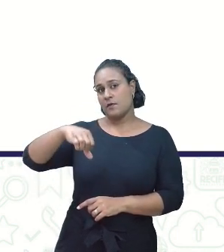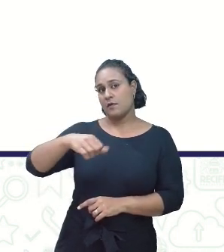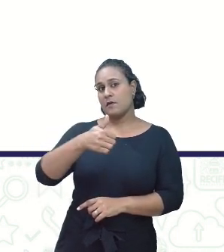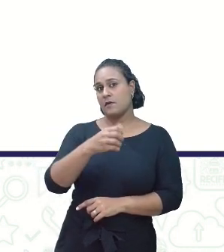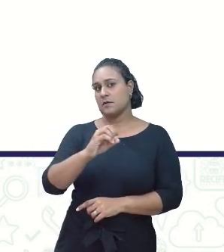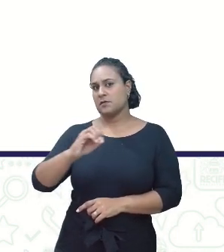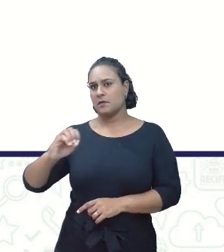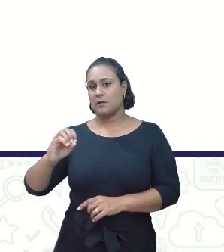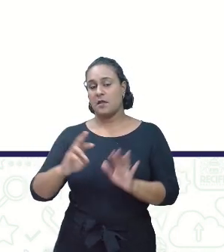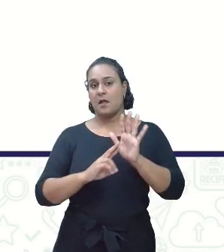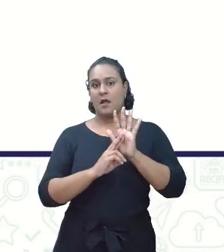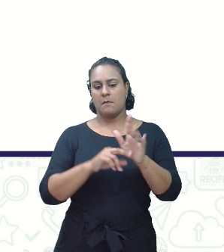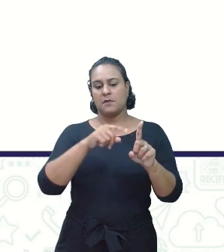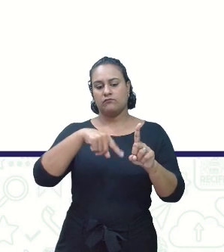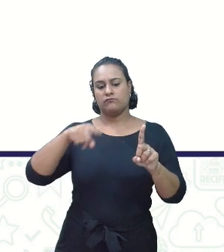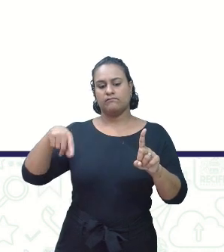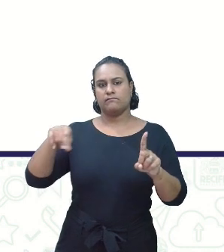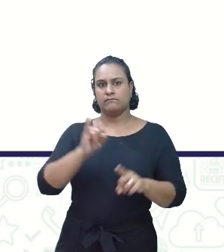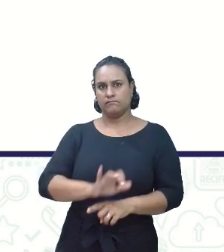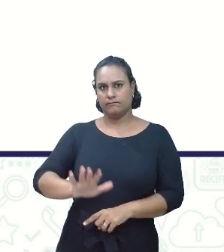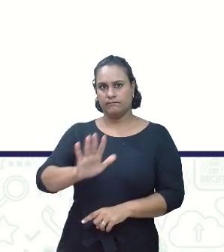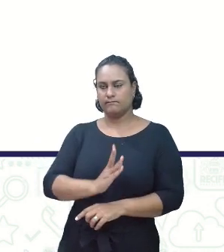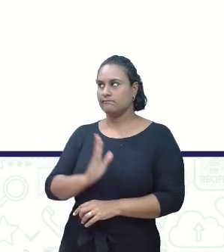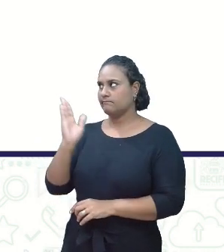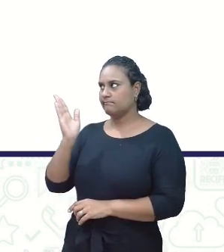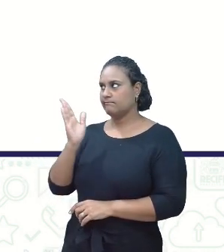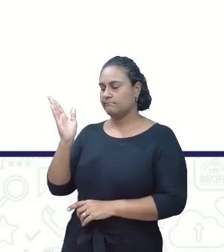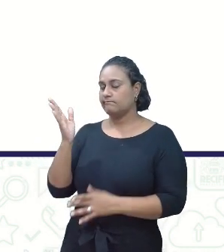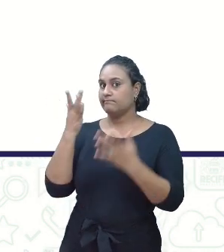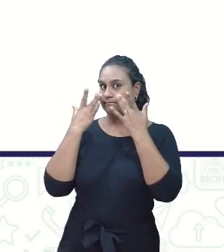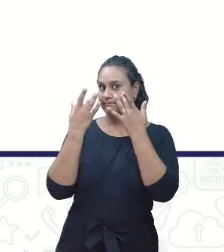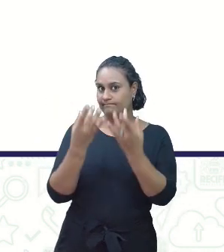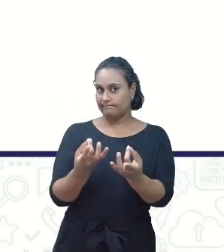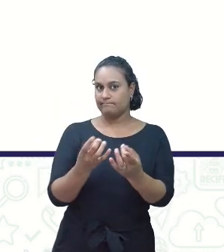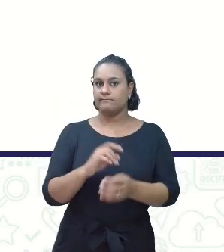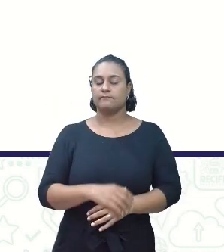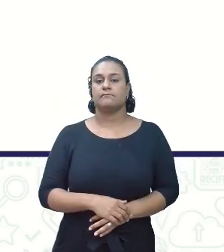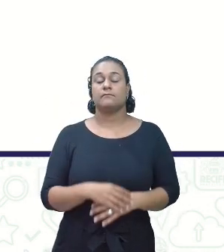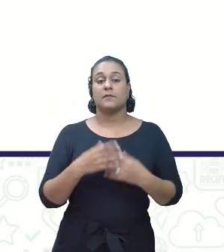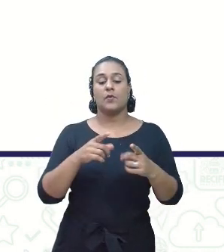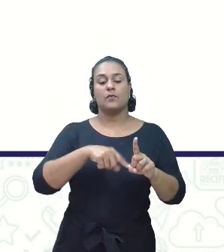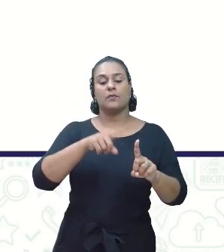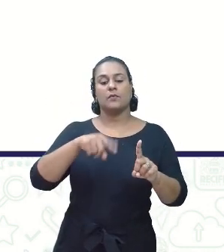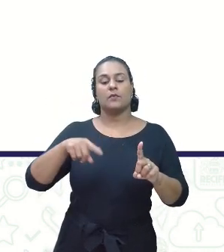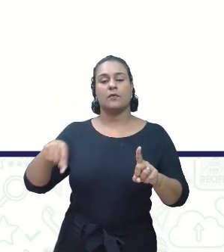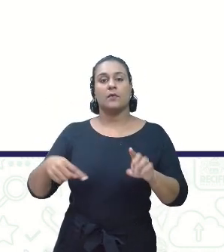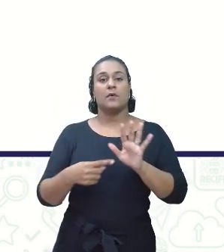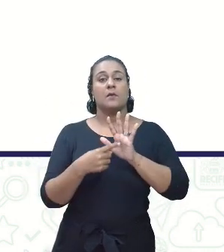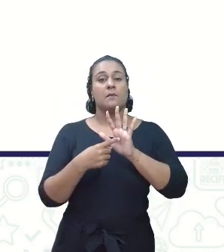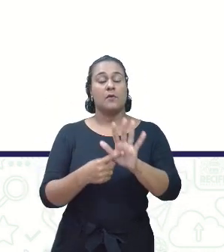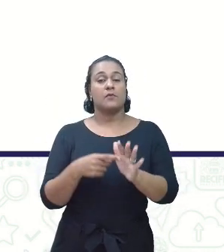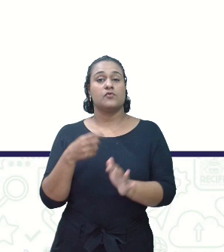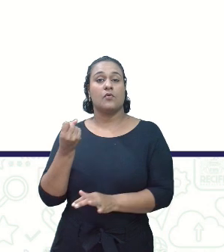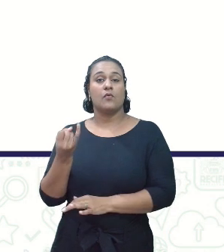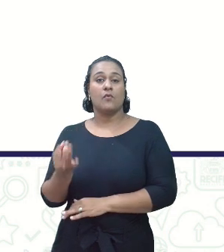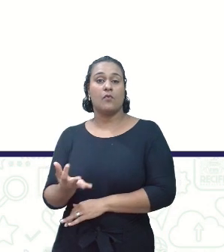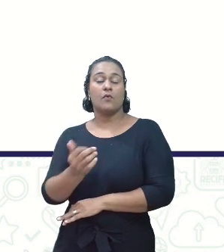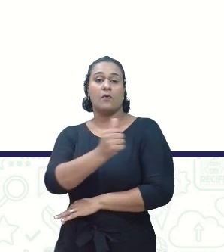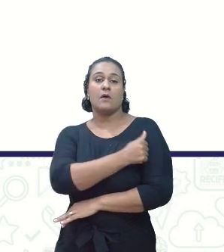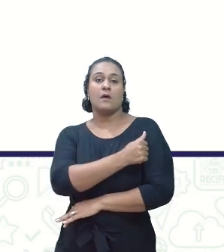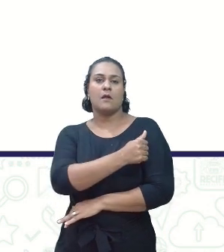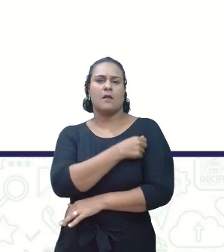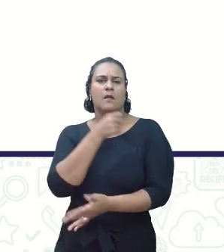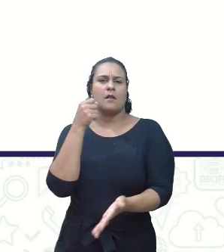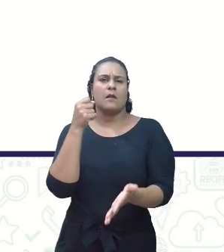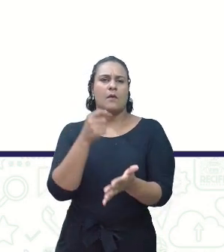aqui a representação do gráfico. Preste atenção. O gráfico mostra quantos alunos compraram